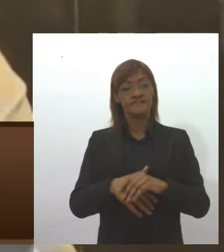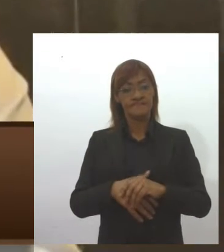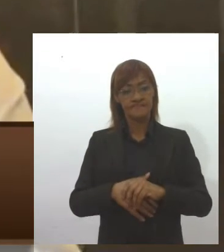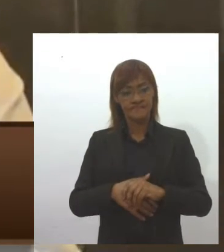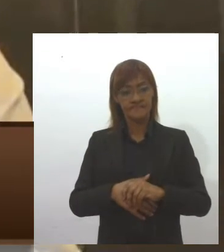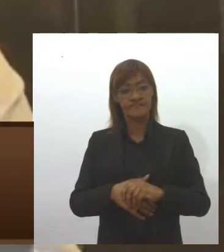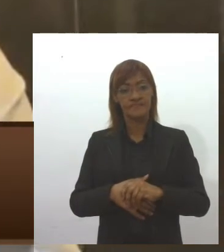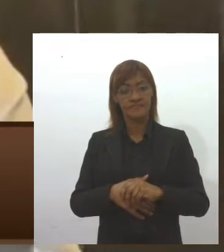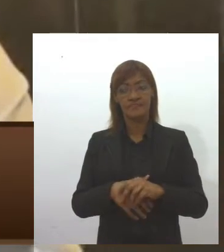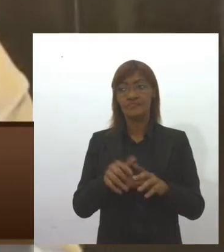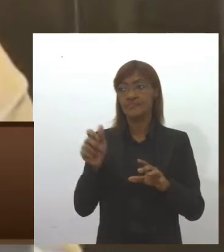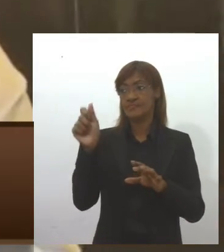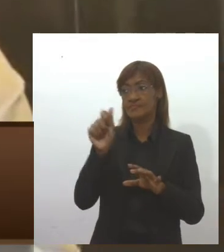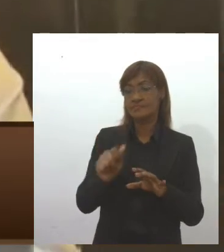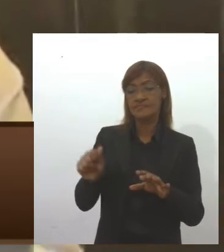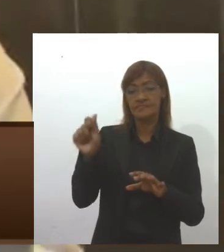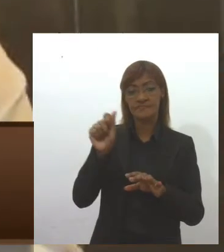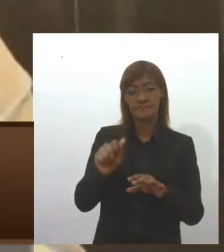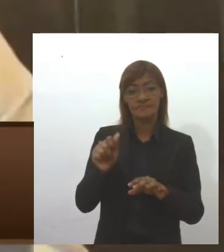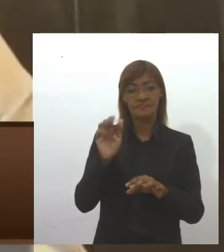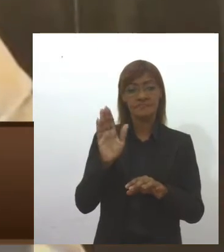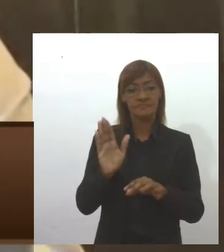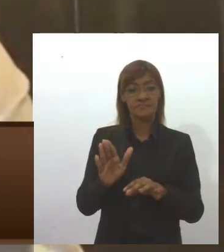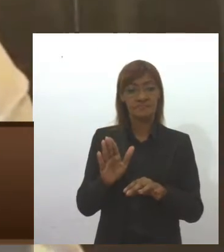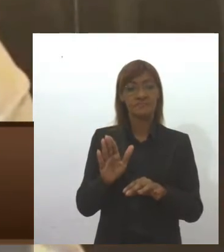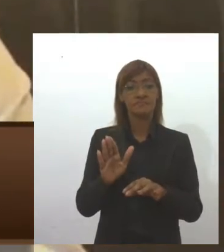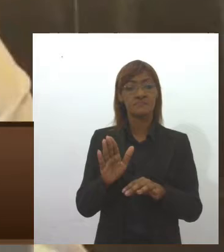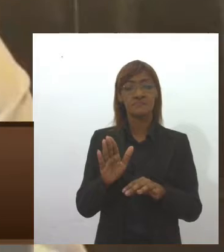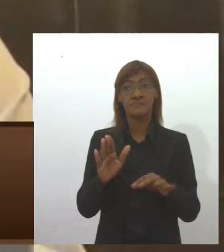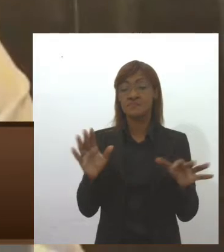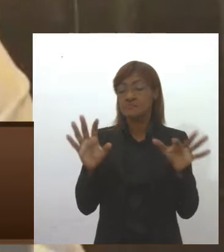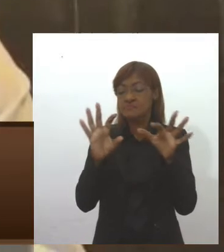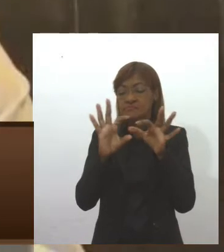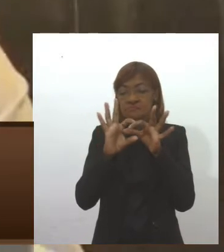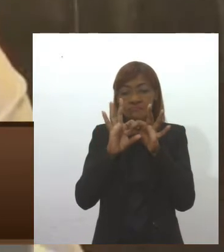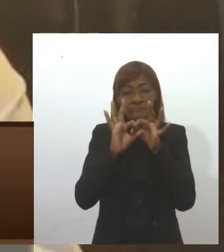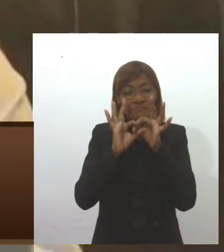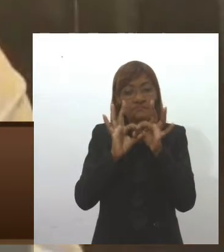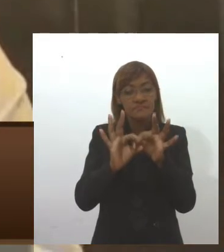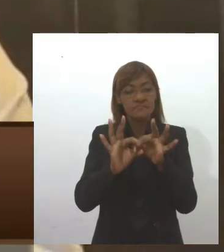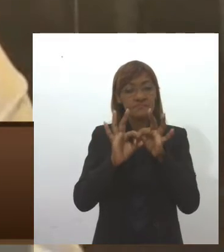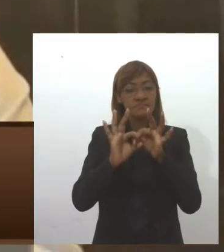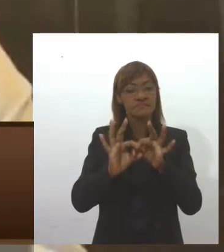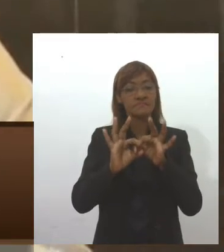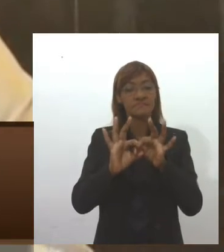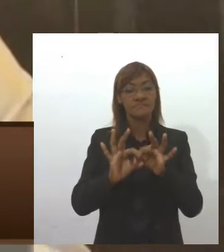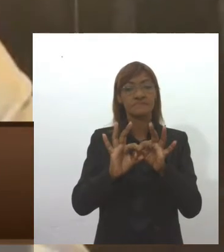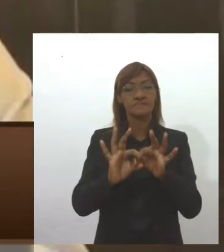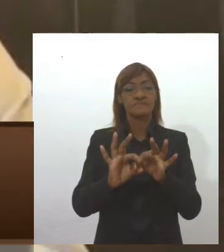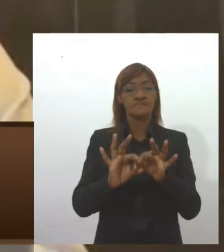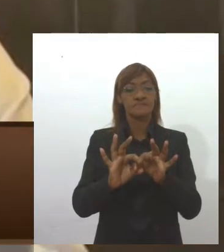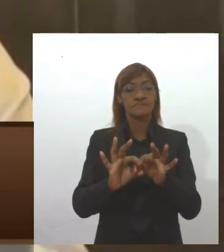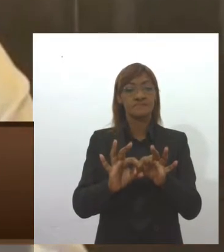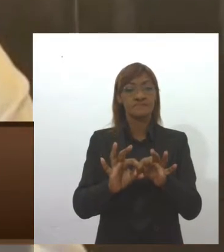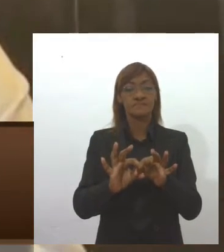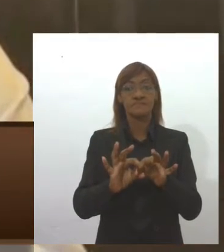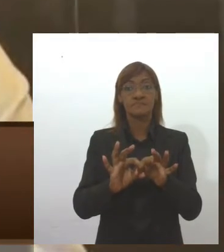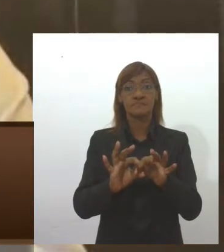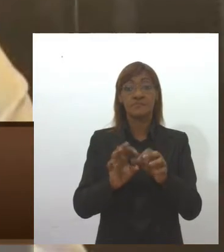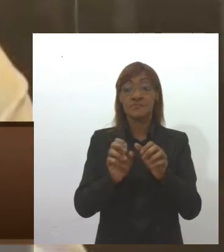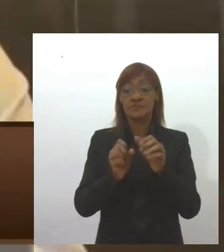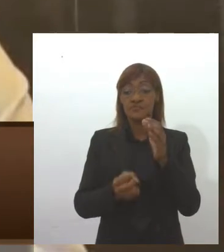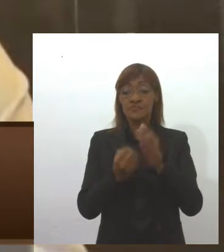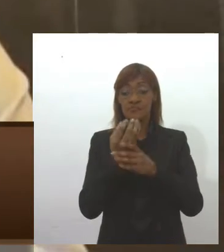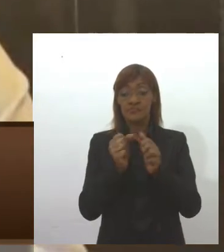as associações que são ligadas ao turismo, nunca esteve tão unido como neste momento. A pandemia nos uniu, isso é